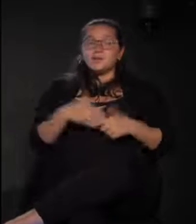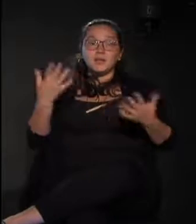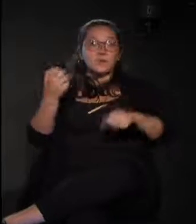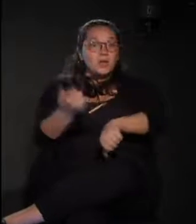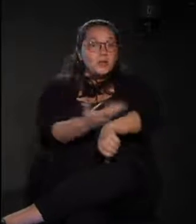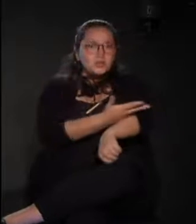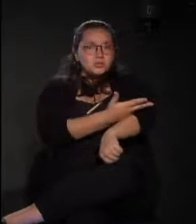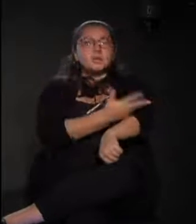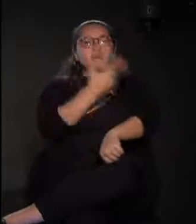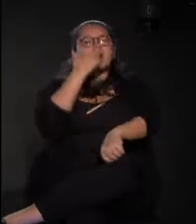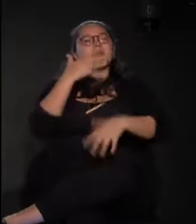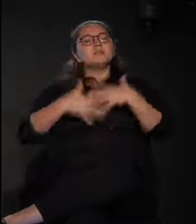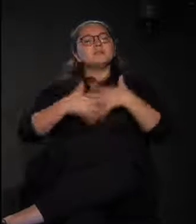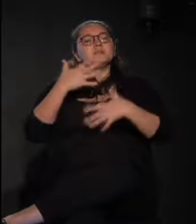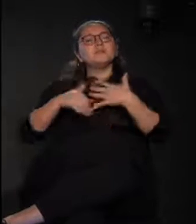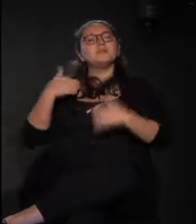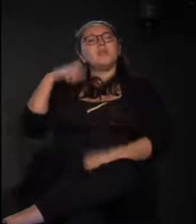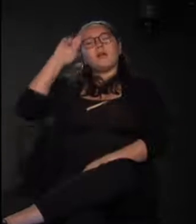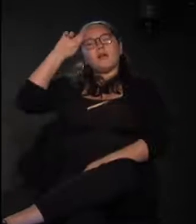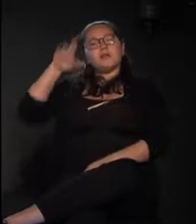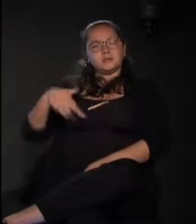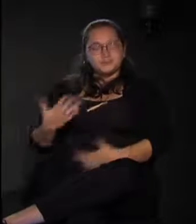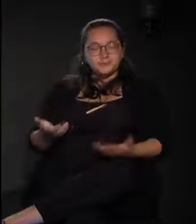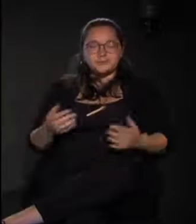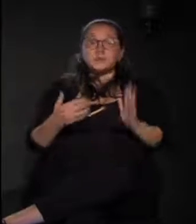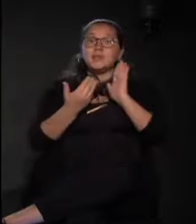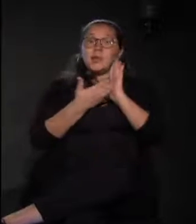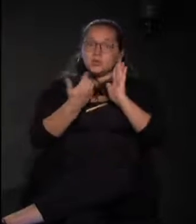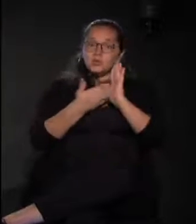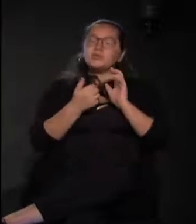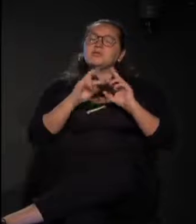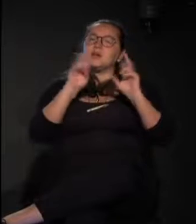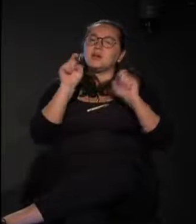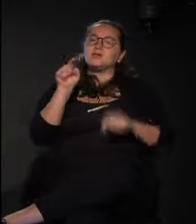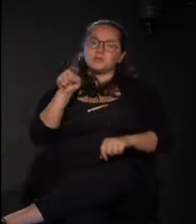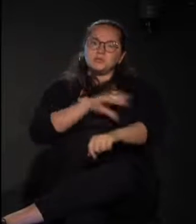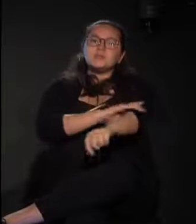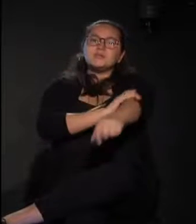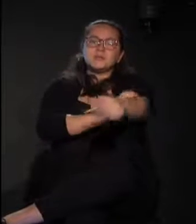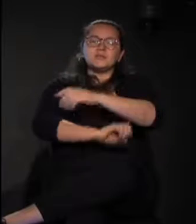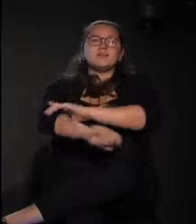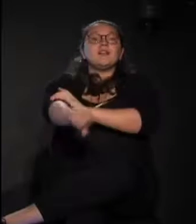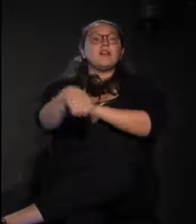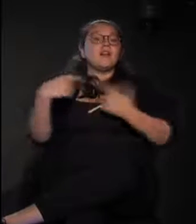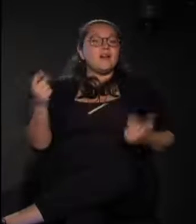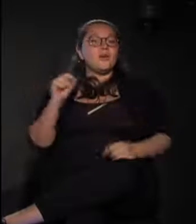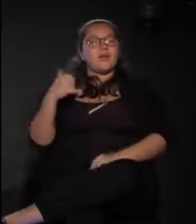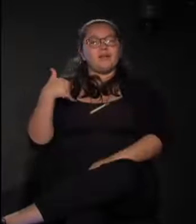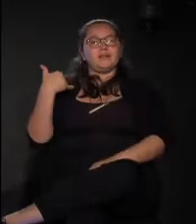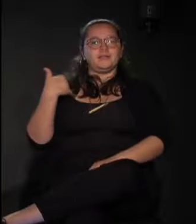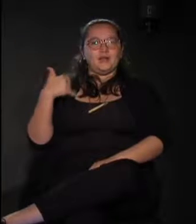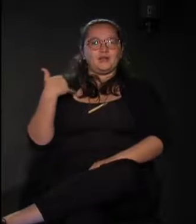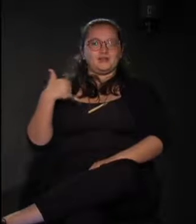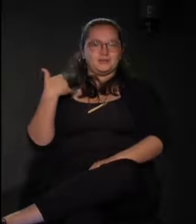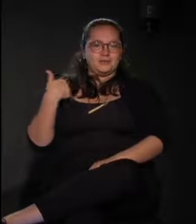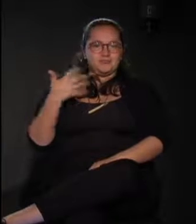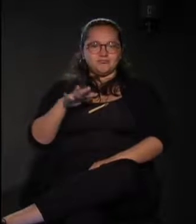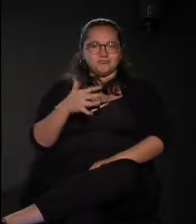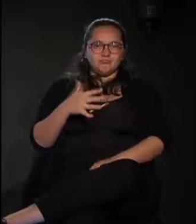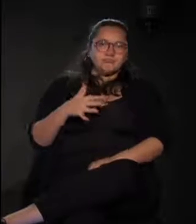livro é sobre uma crise ambiental e ainda do meio da torcida né